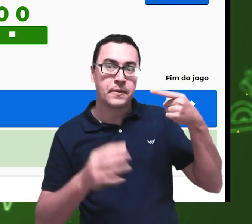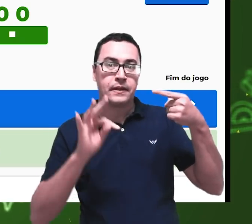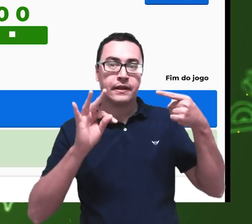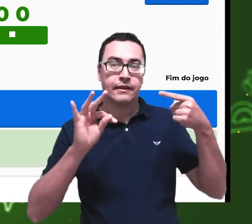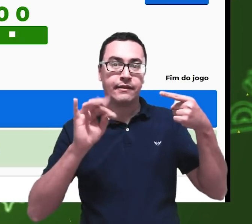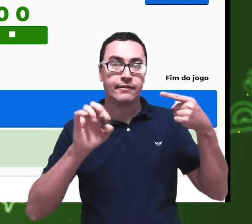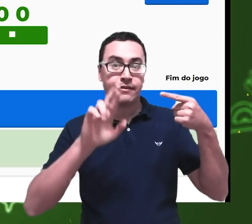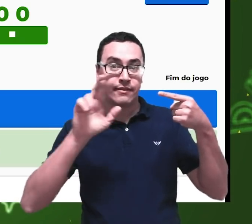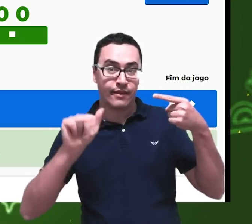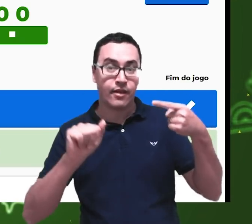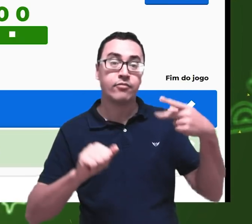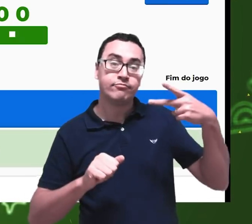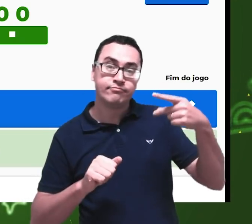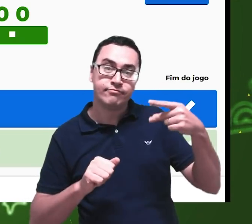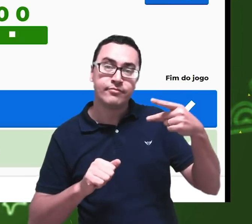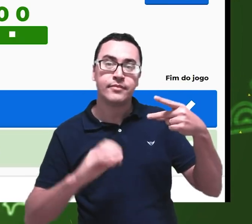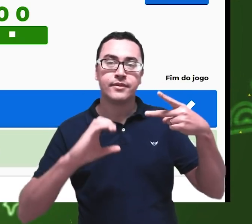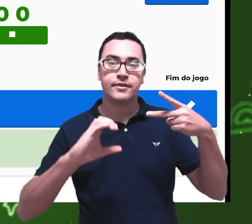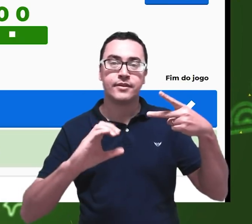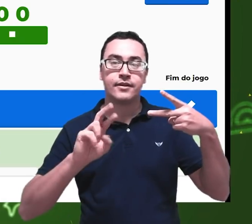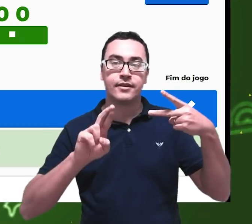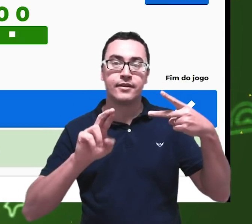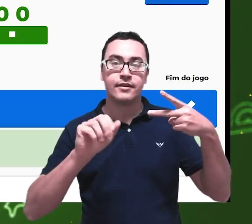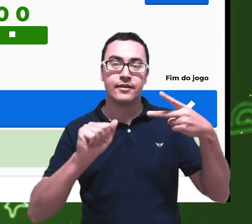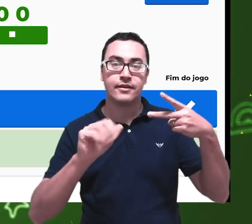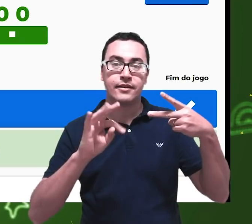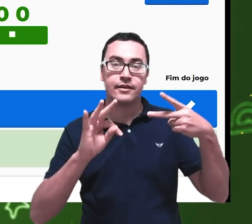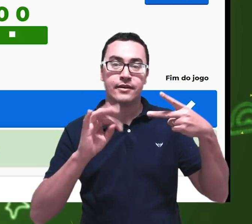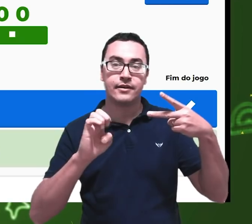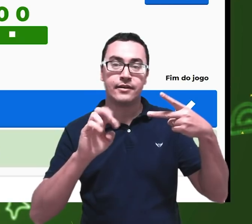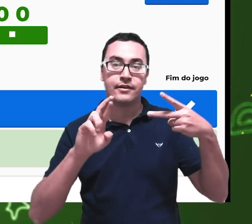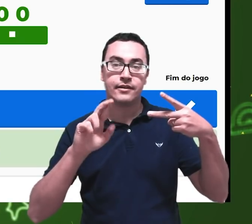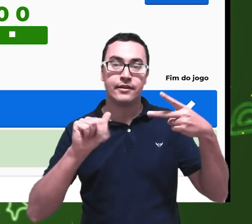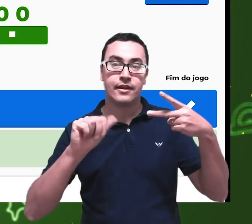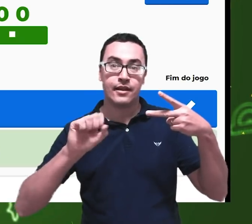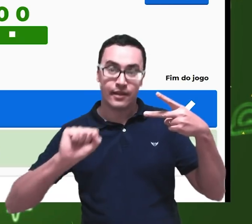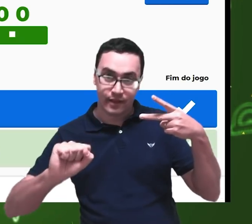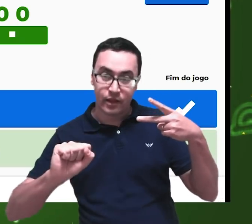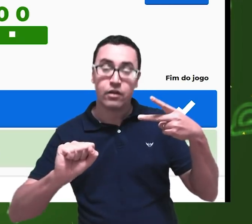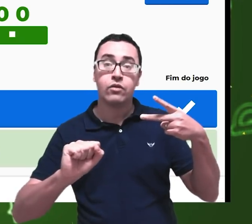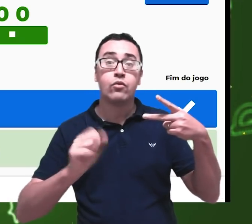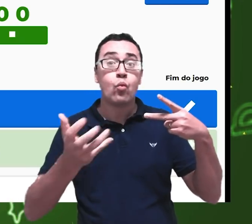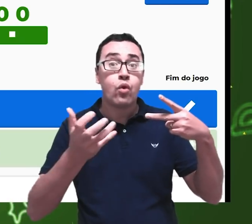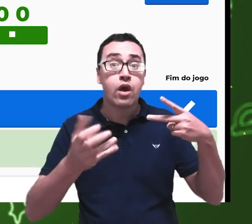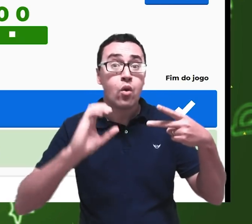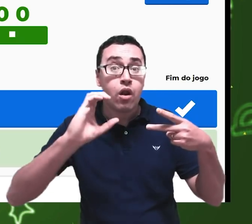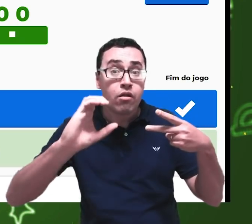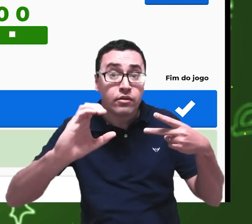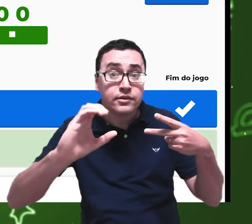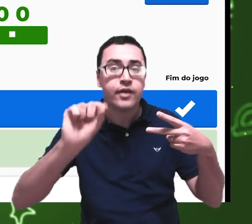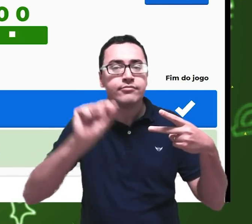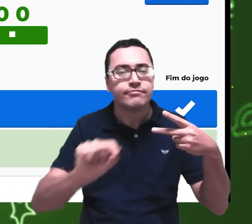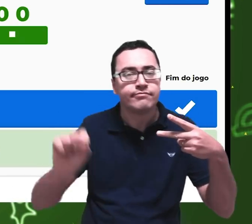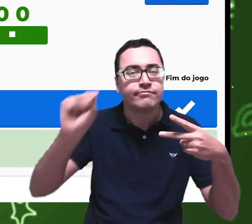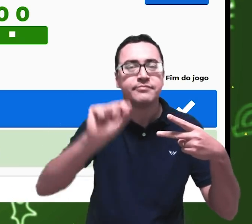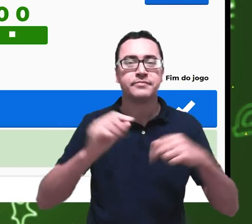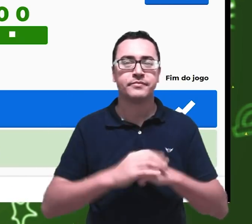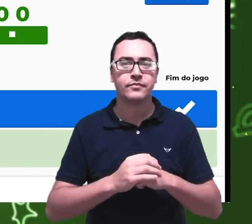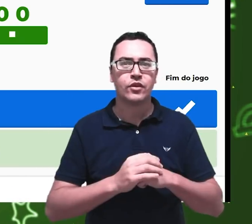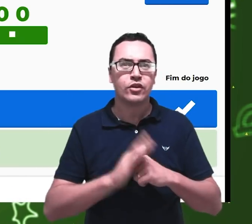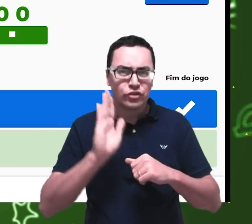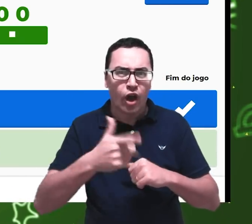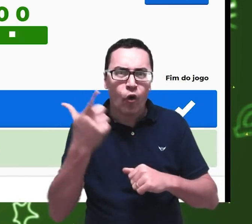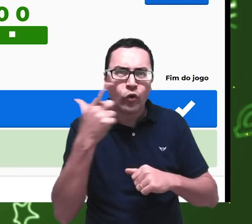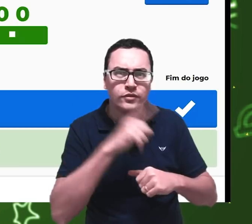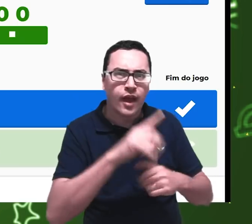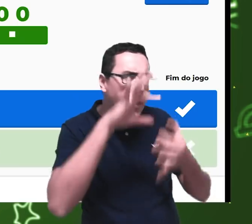marcadinha aí em azul, crateras. E eu quero que você circule a letra C. Já consegue imaginar qual